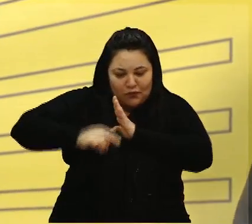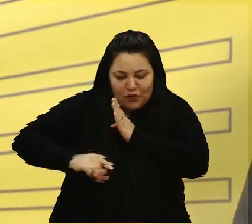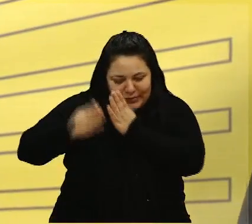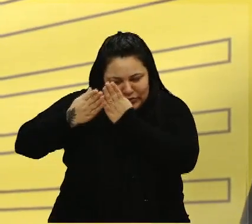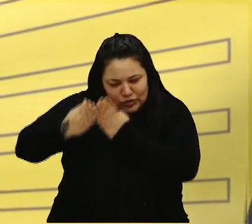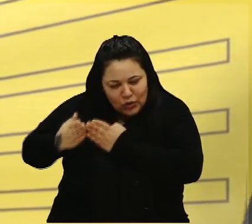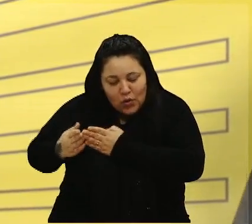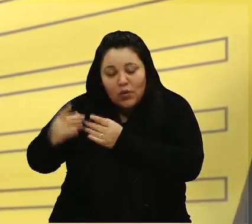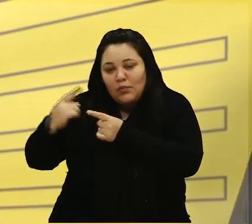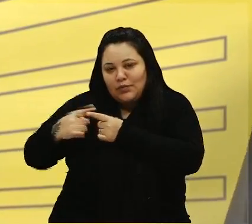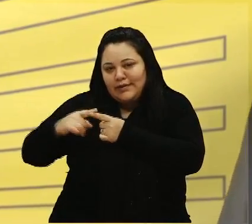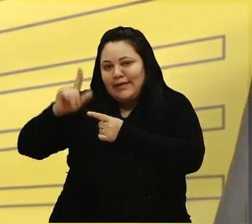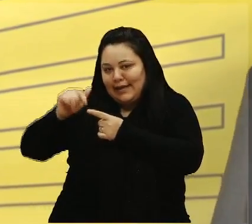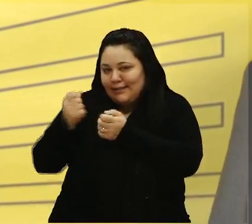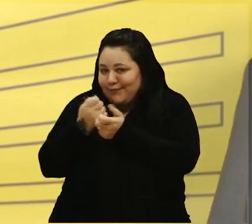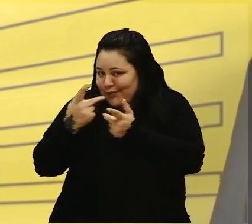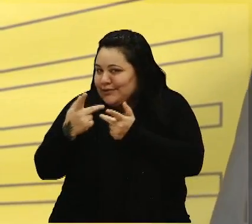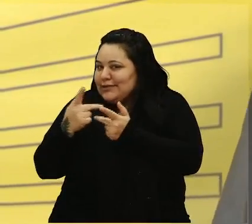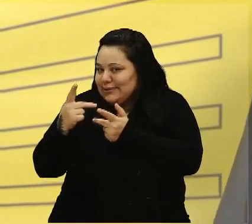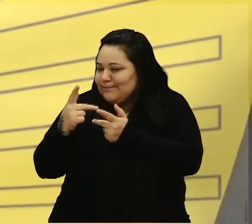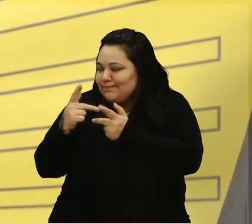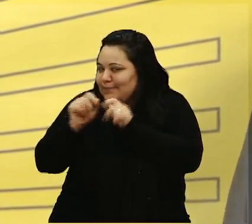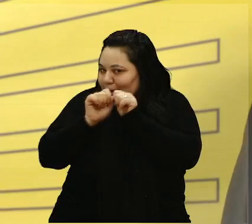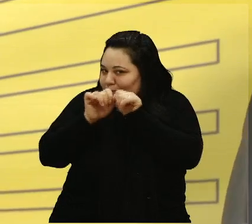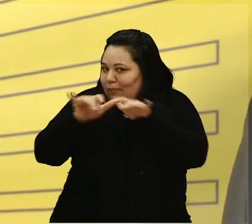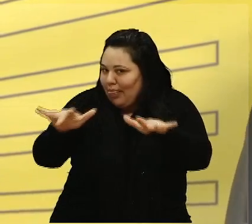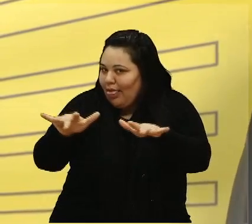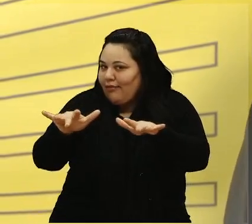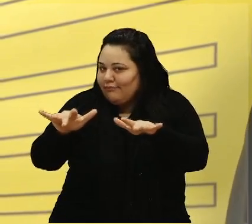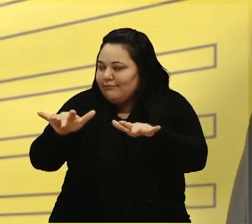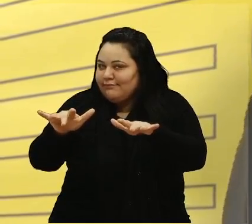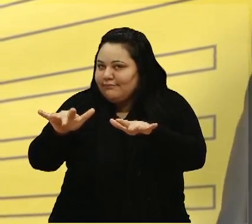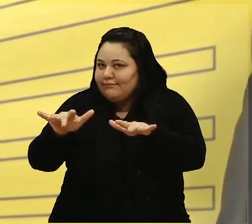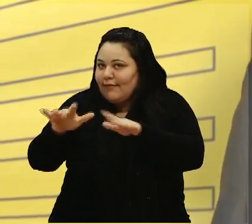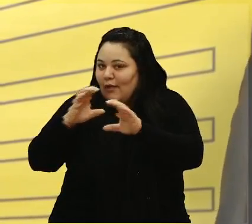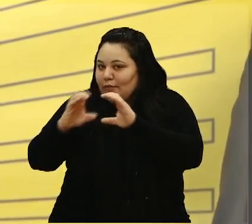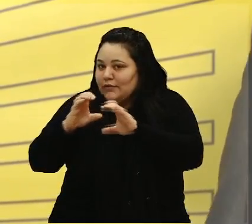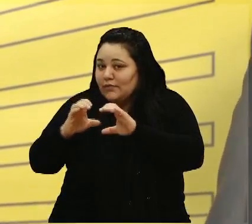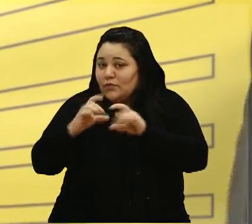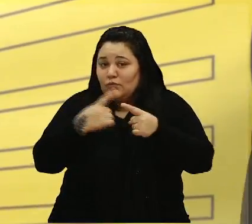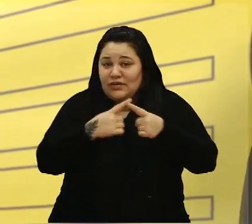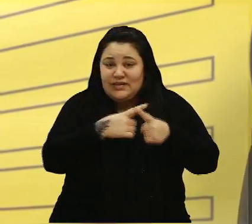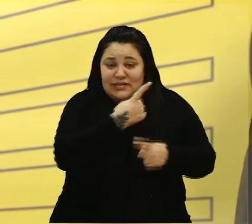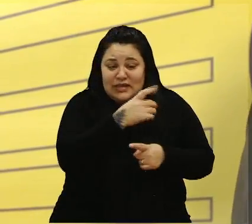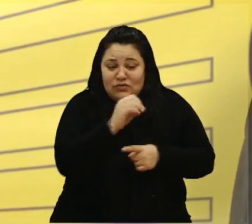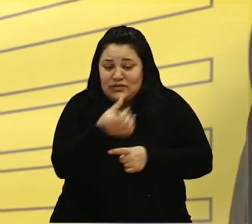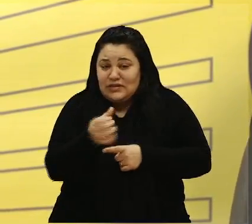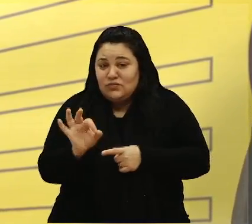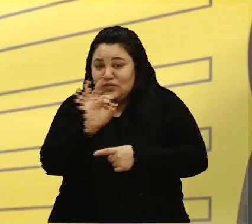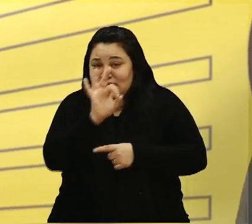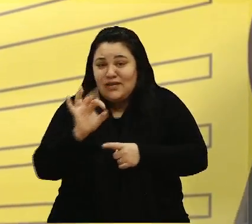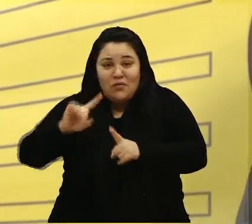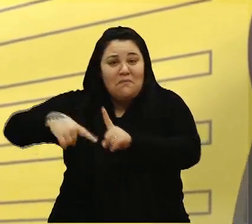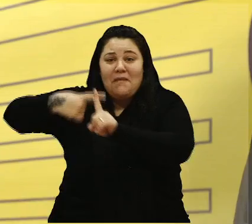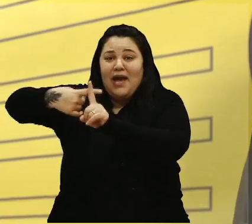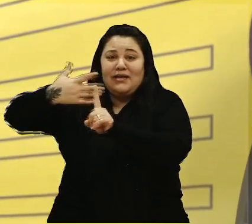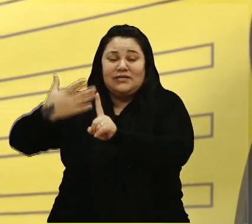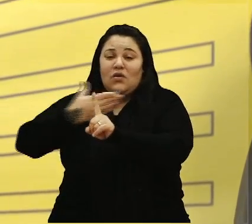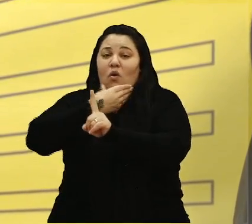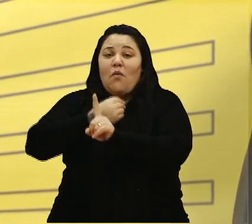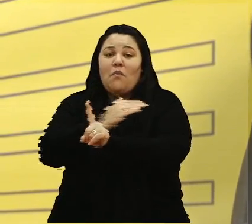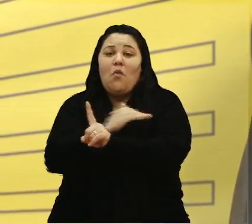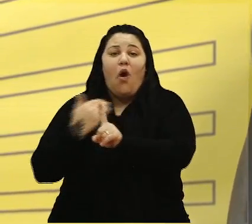é uma situação bastante polêmica e complicada, né? A gente teve 106% a mais homens mortos